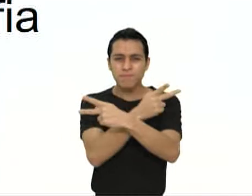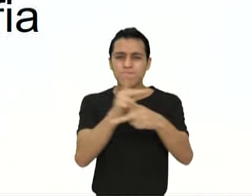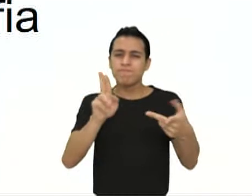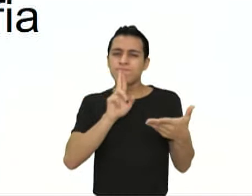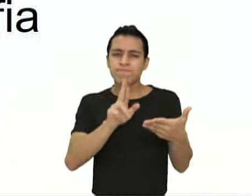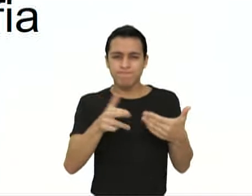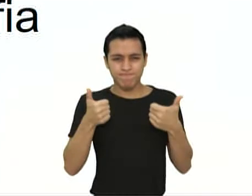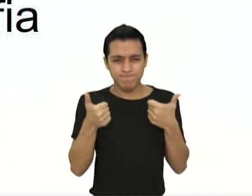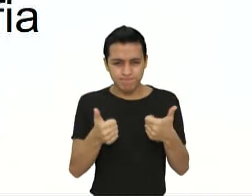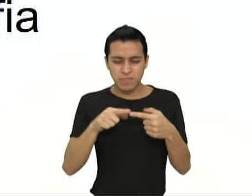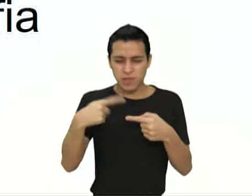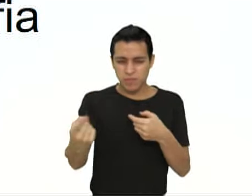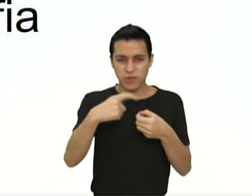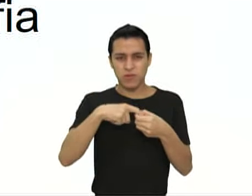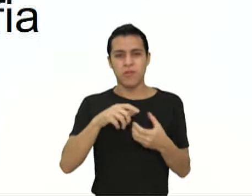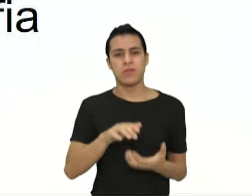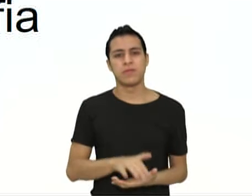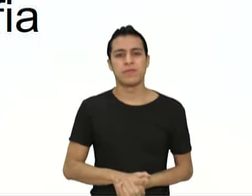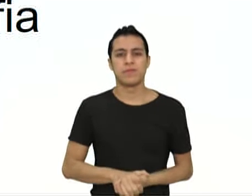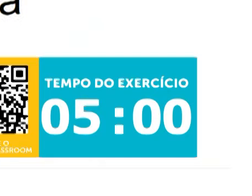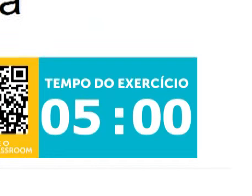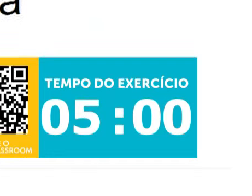vocês pensarem e na sequência a gente já volta.